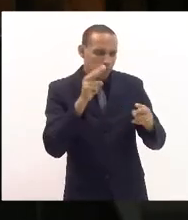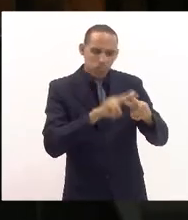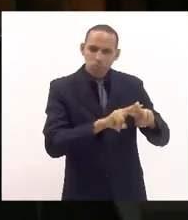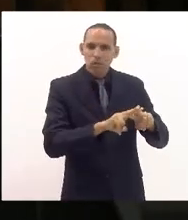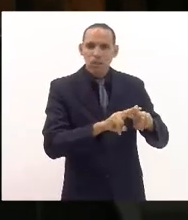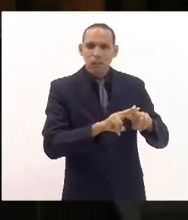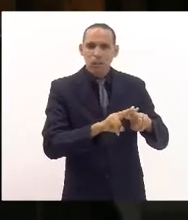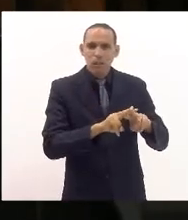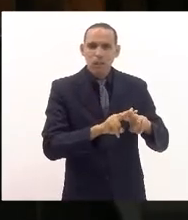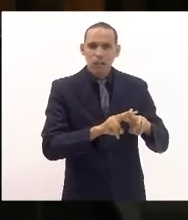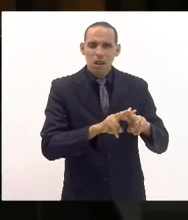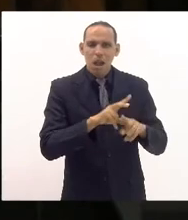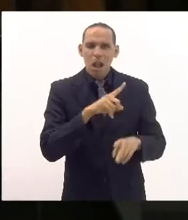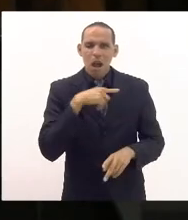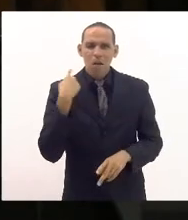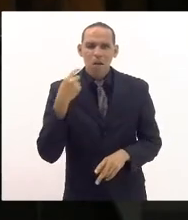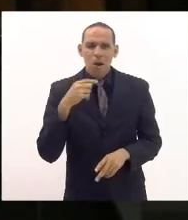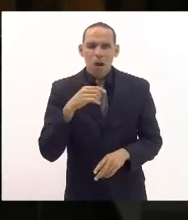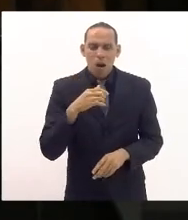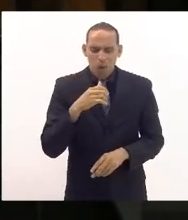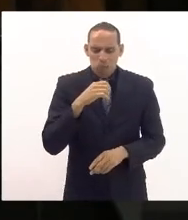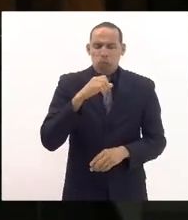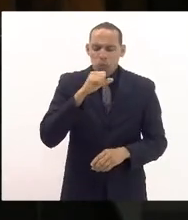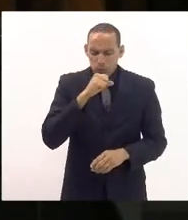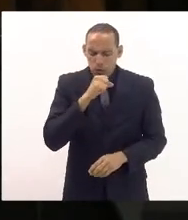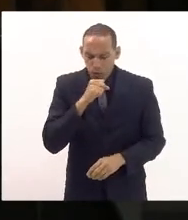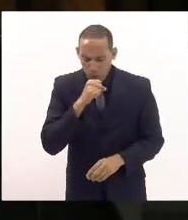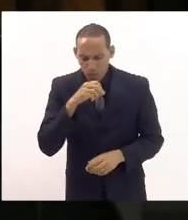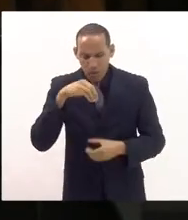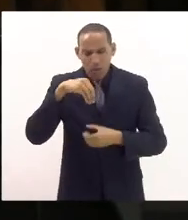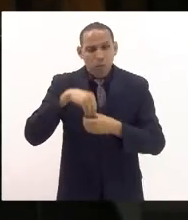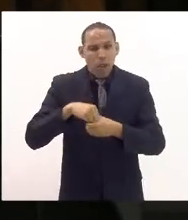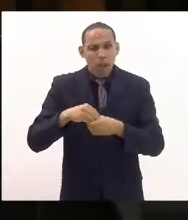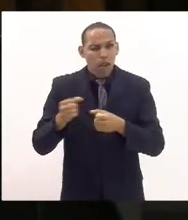o que morreu sufocado na caçamba